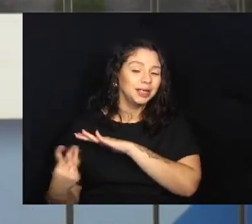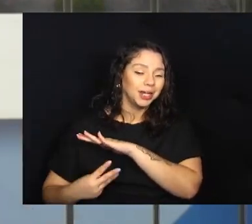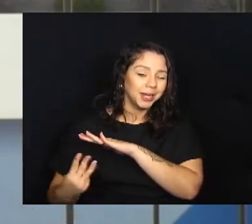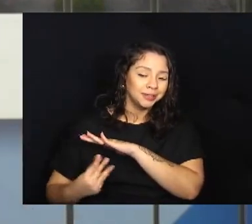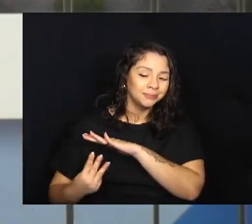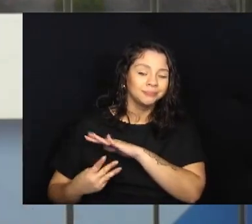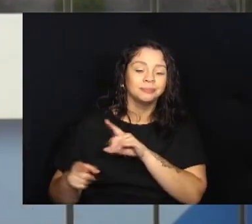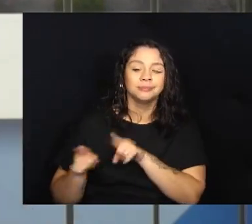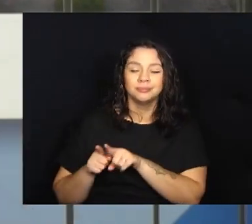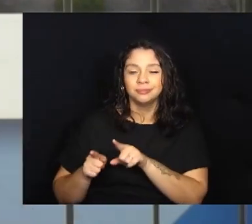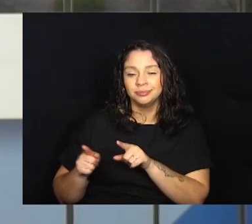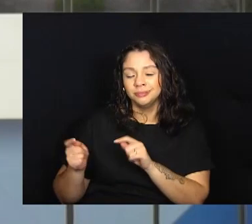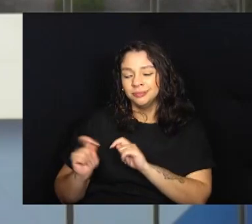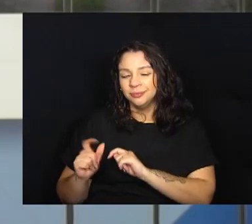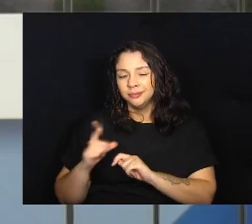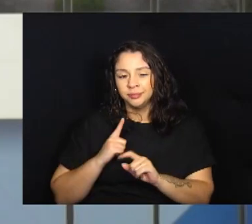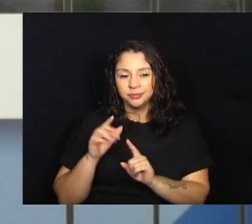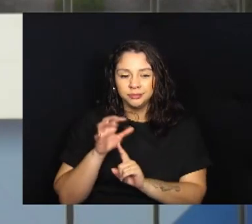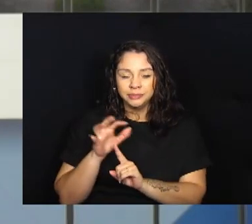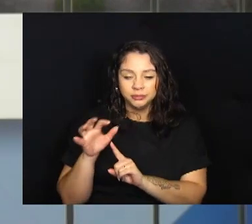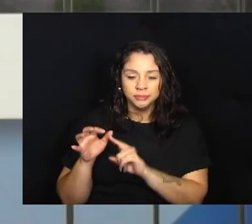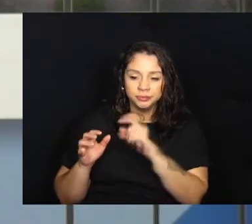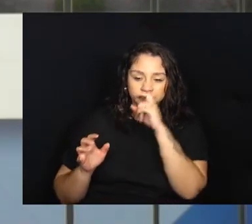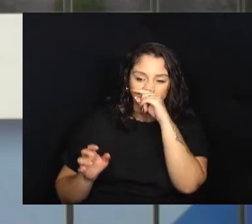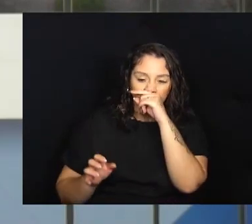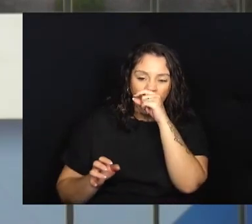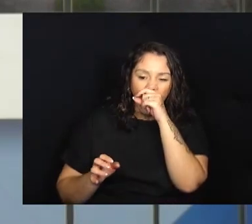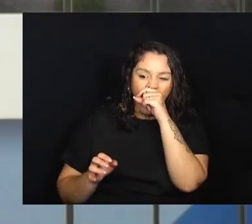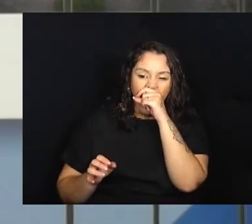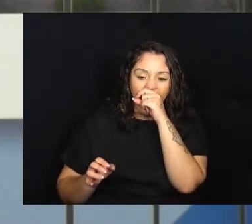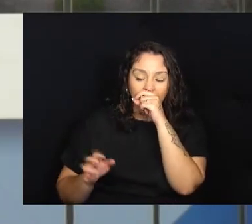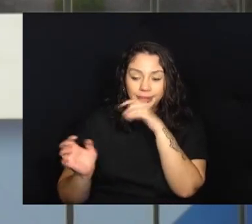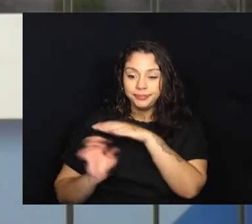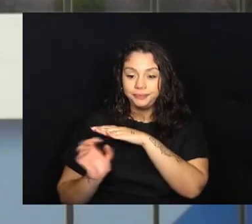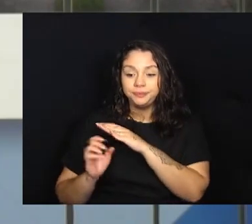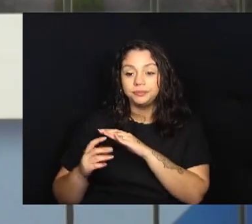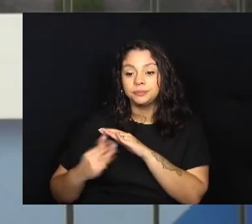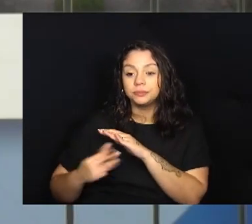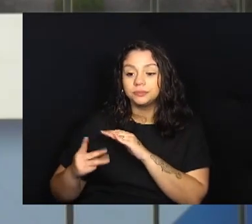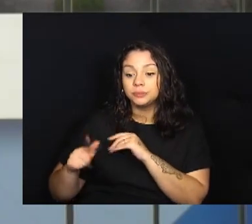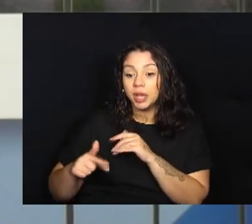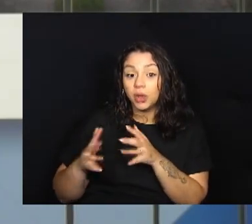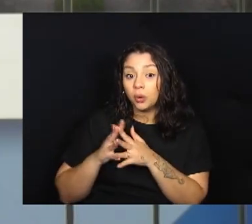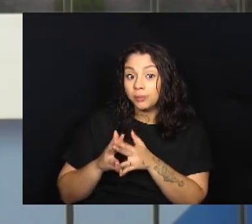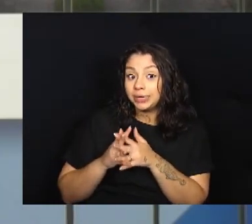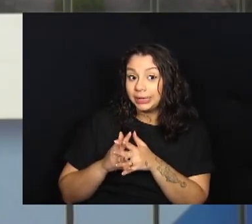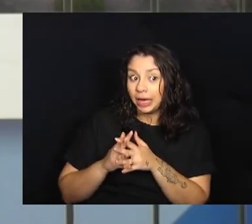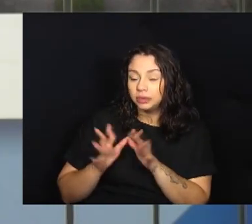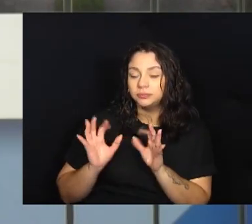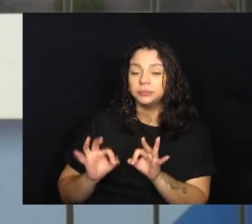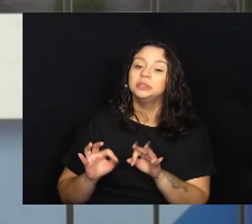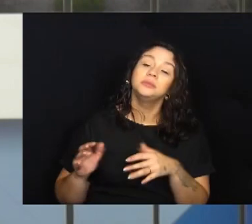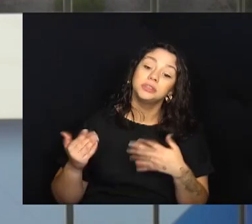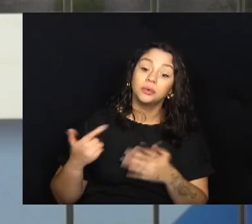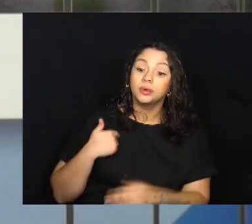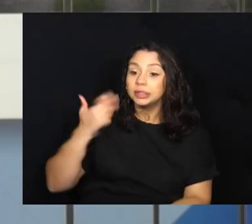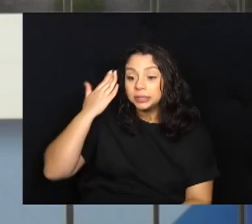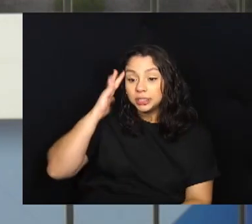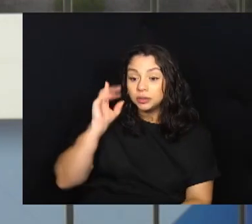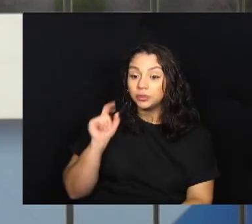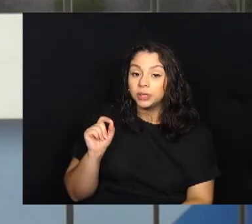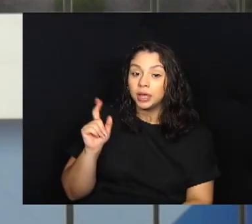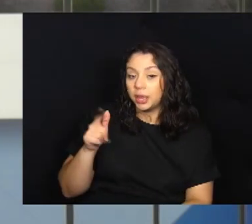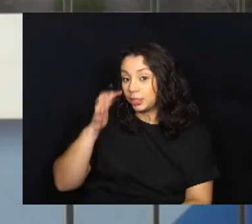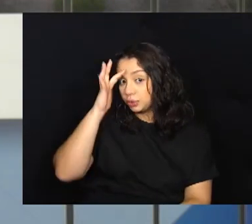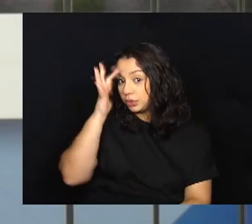capacidade também de influenciar sobre o trabalho da terceirizada depende de contrato, o contrato é sempre complicado. Então eu entendo que a saída